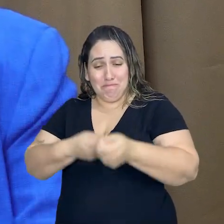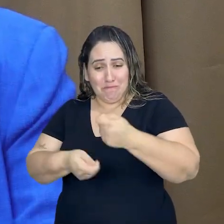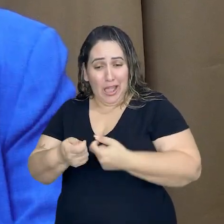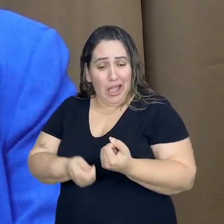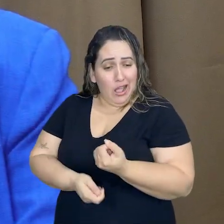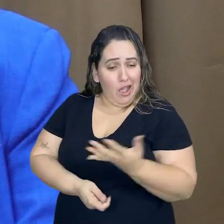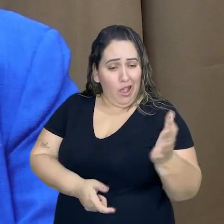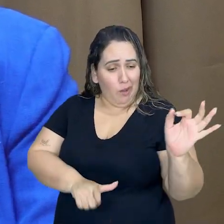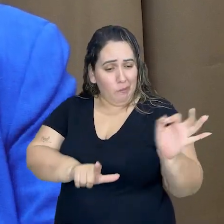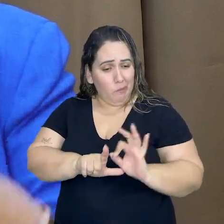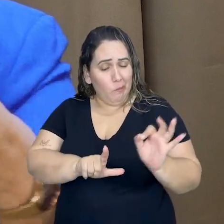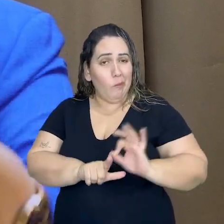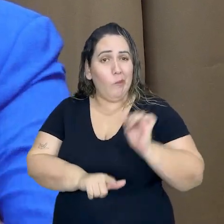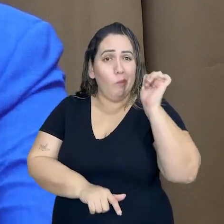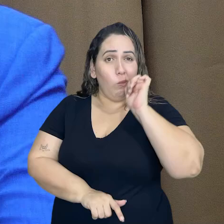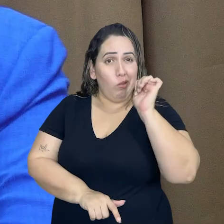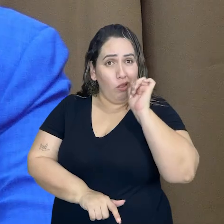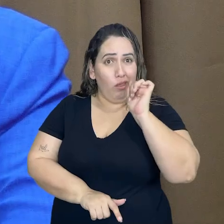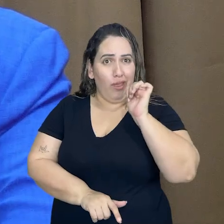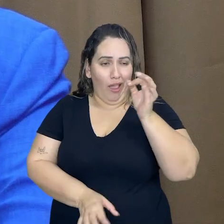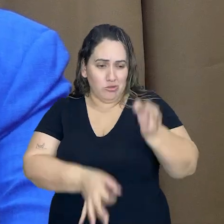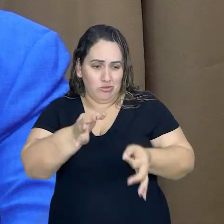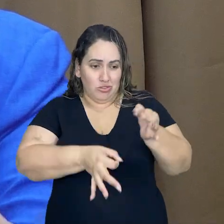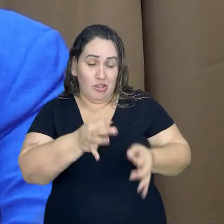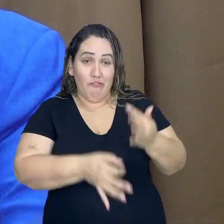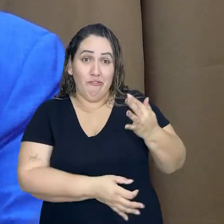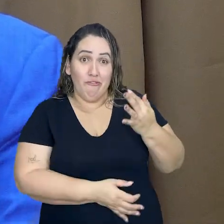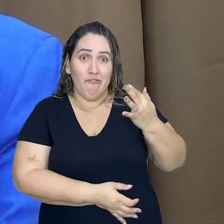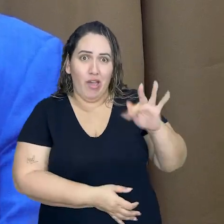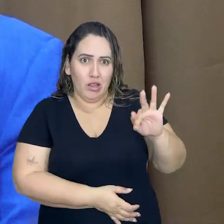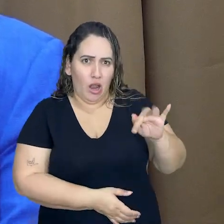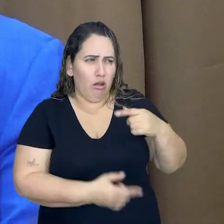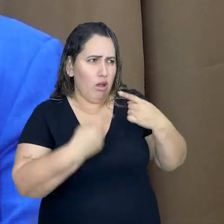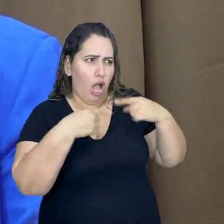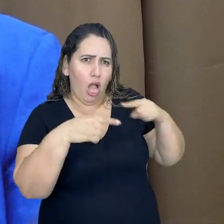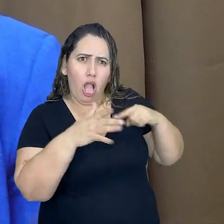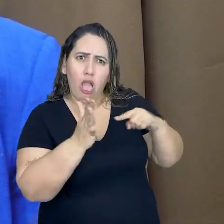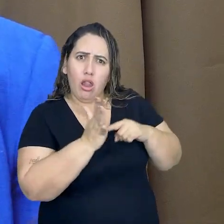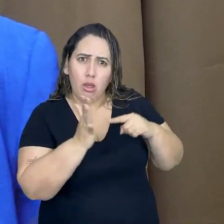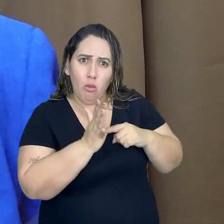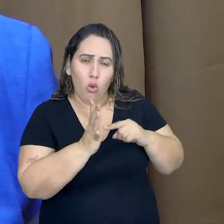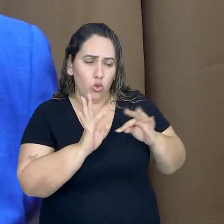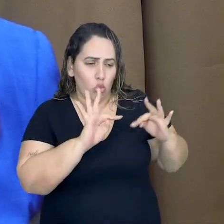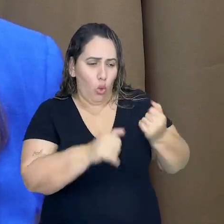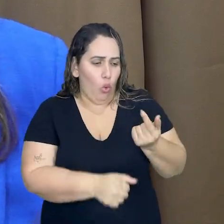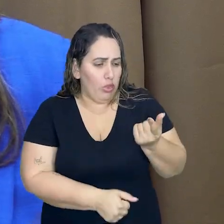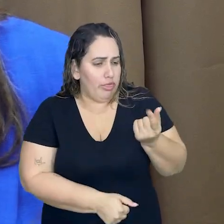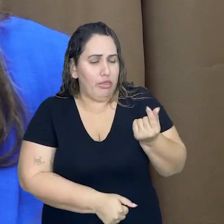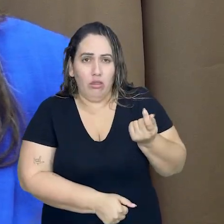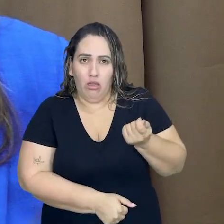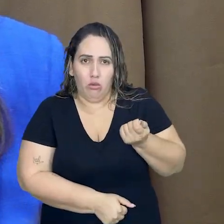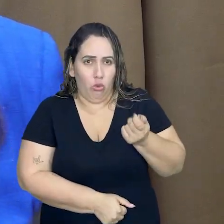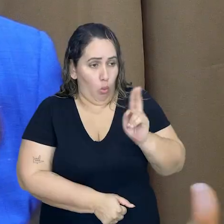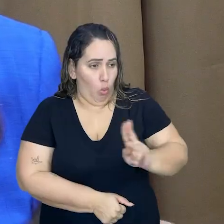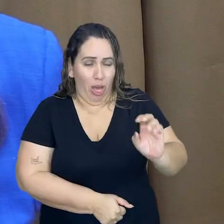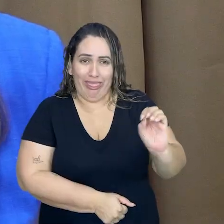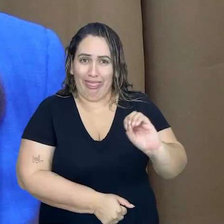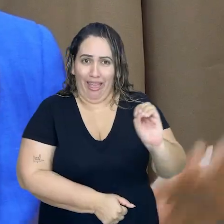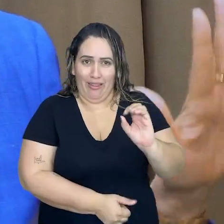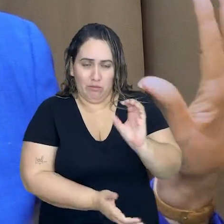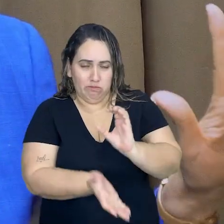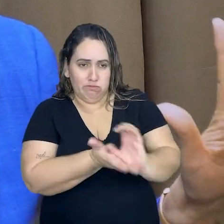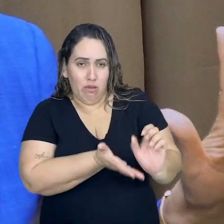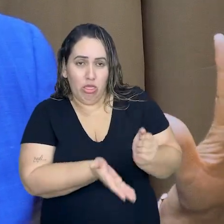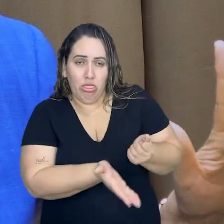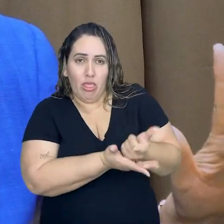definiu realmente, que sancionou, né, definiu a sanção para o partido. Isso significa dizer que se os